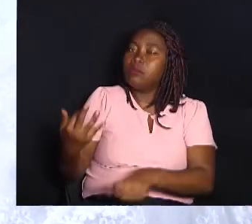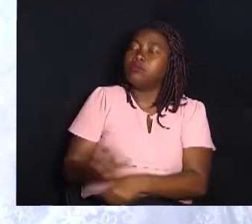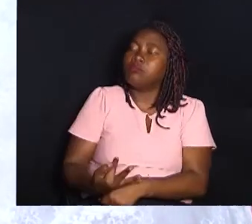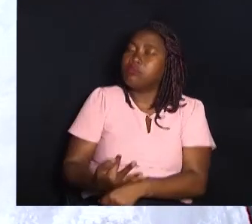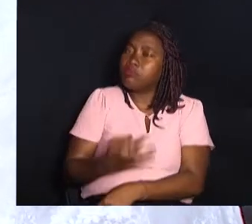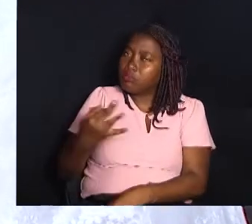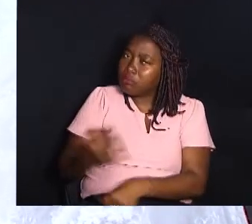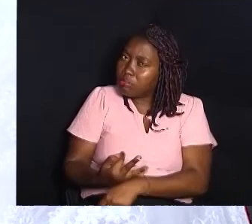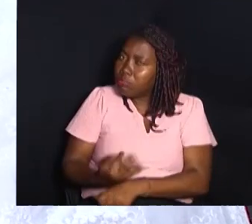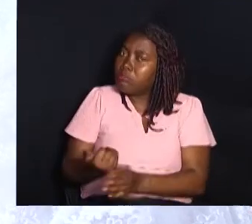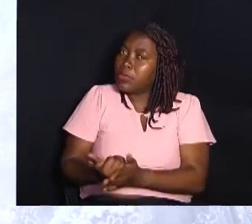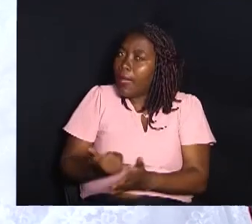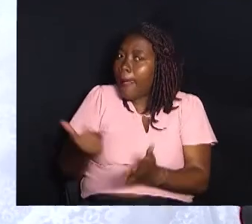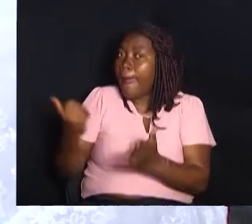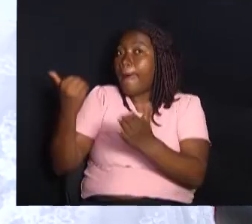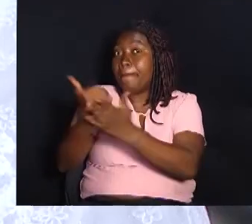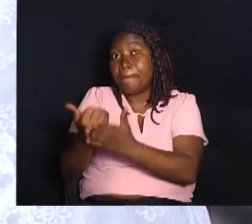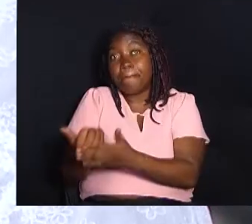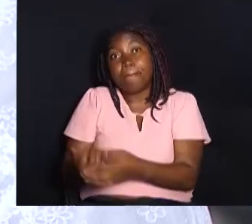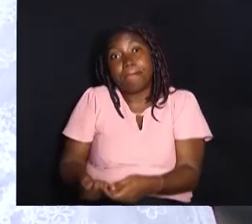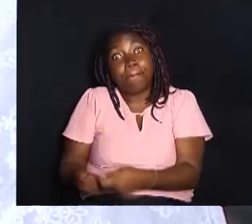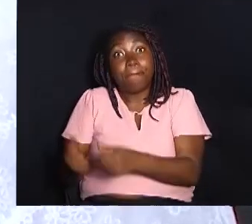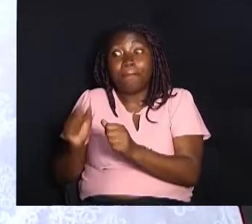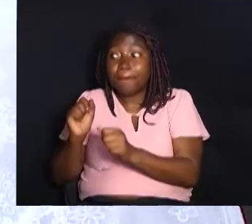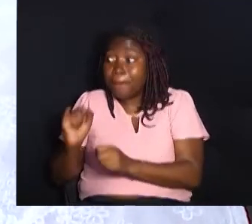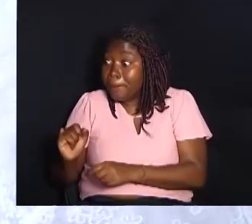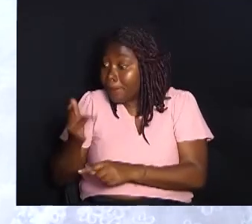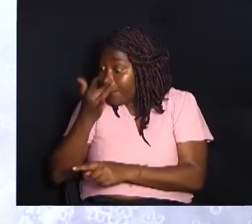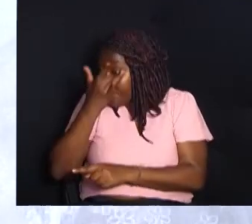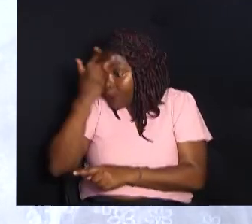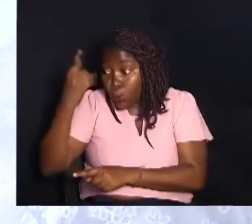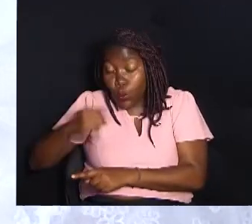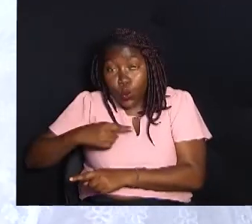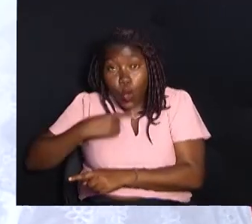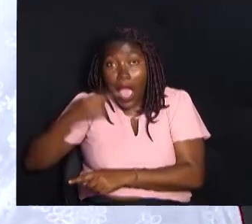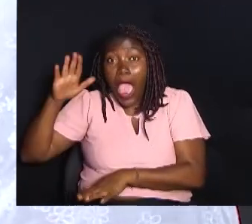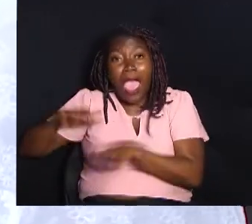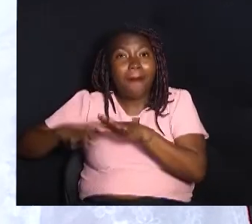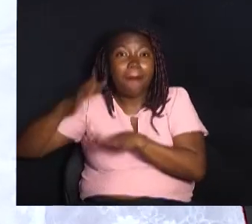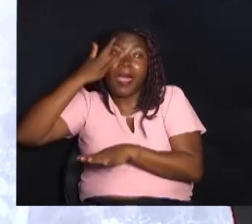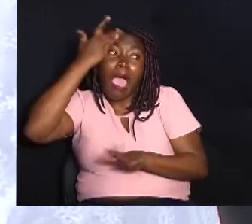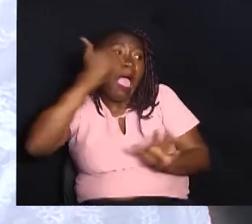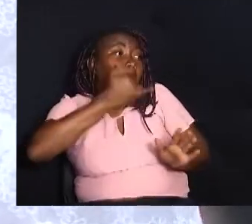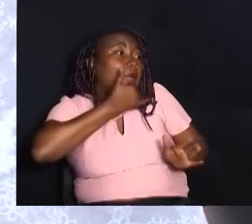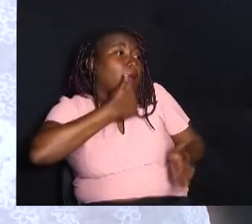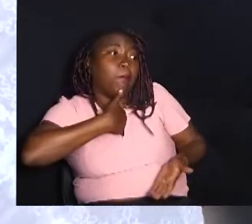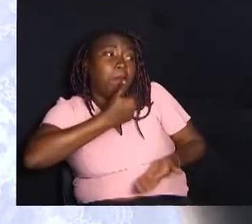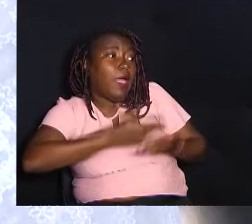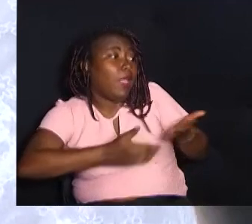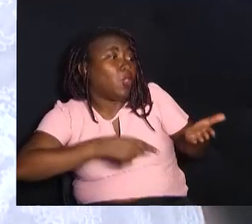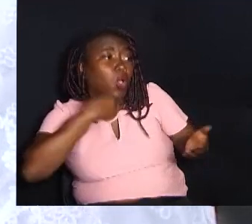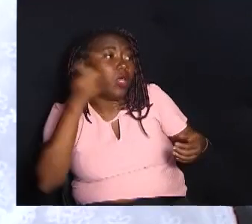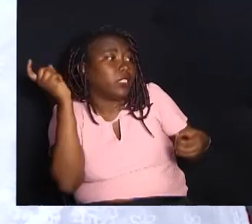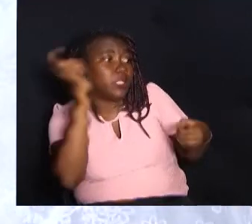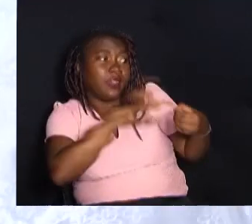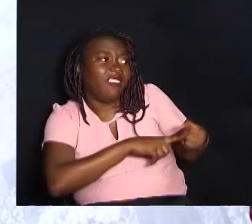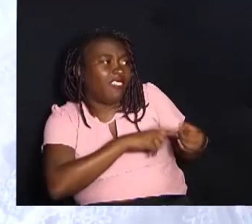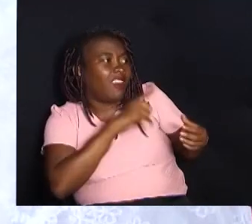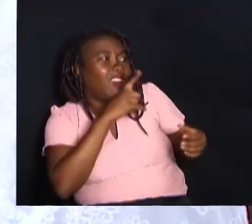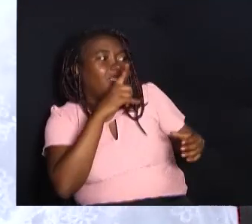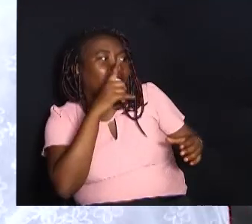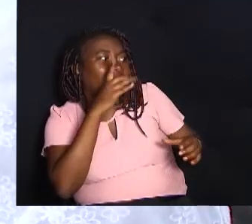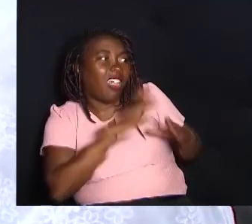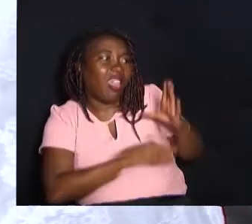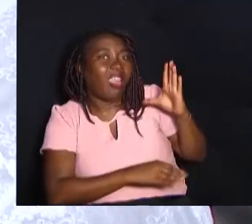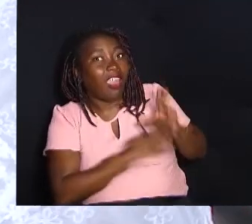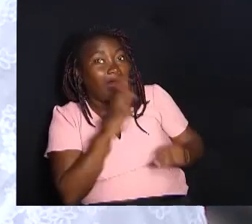leitura. Então, a gente dá uma tolerância a mais acima desses 15 dias, mas caso a pessoa não consiga, e às vezes a pessoa, eu perdi, não